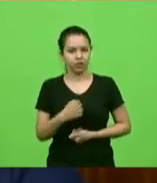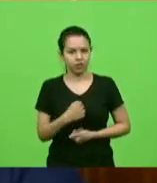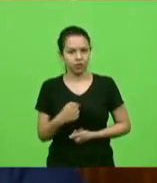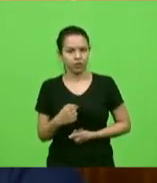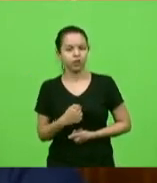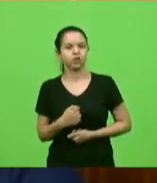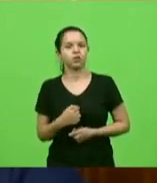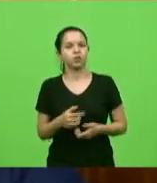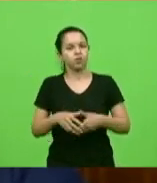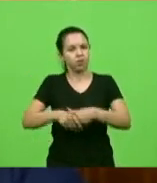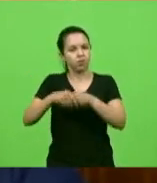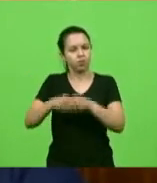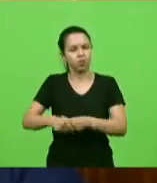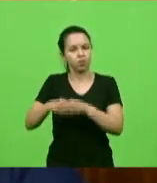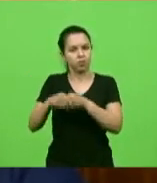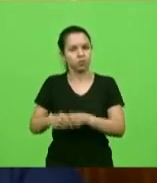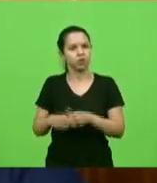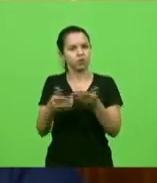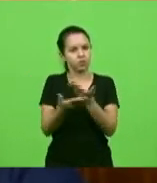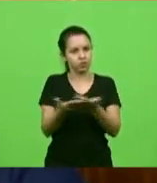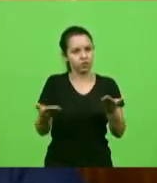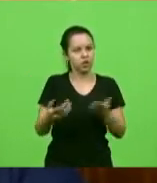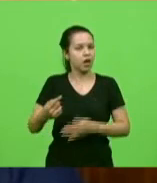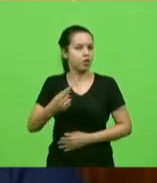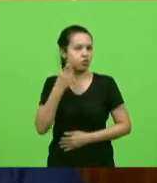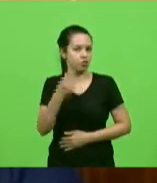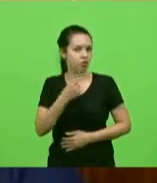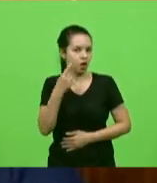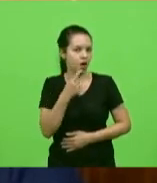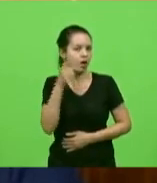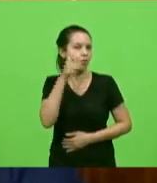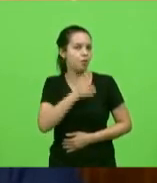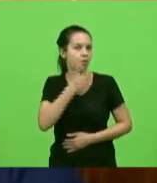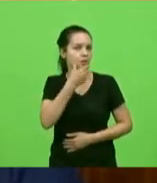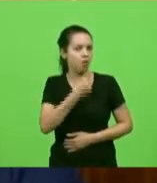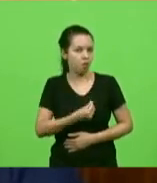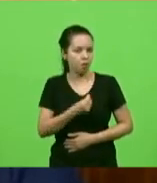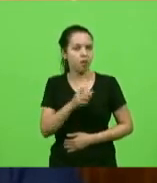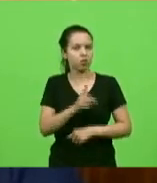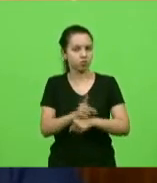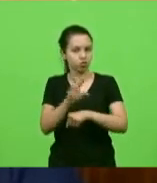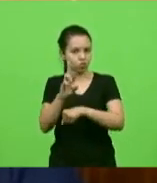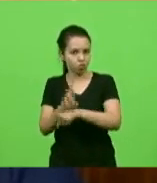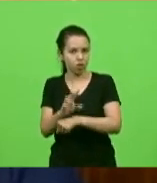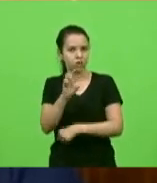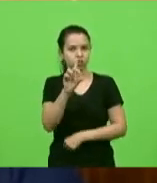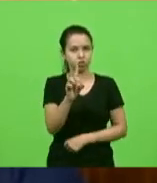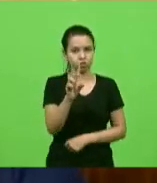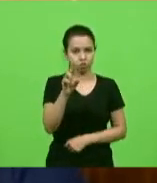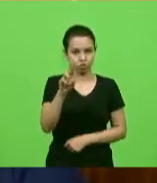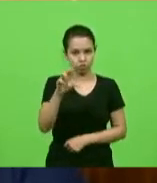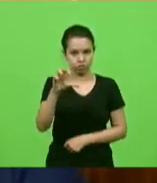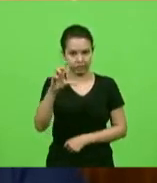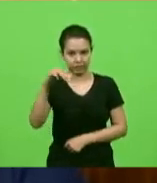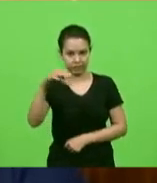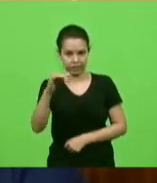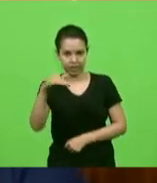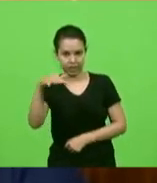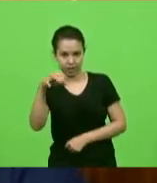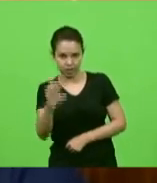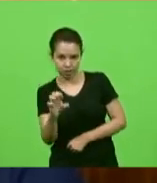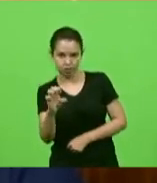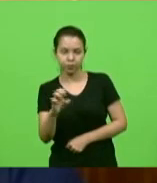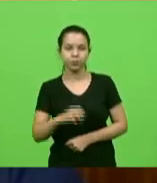senhor presidente, eu cumprimento os senhores advogados e advogada, a doutora Dulciane